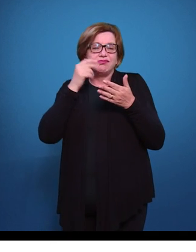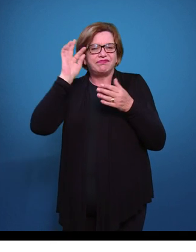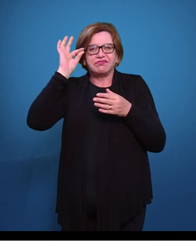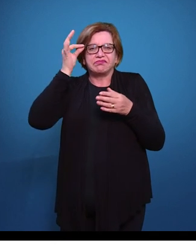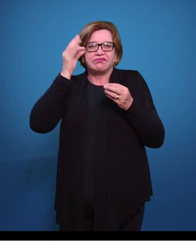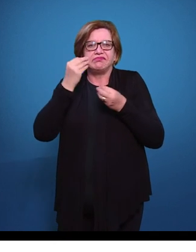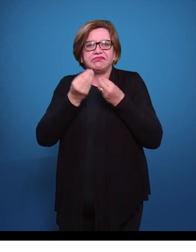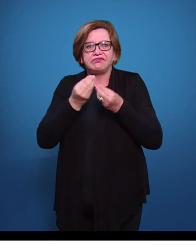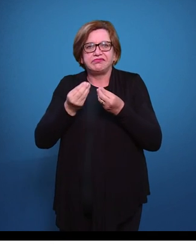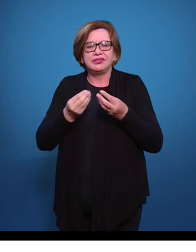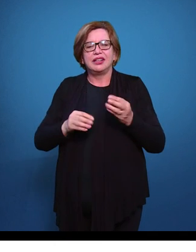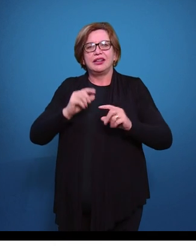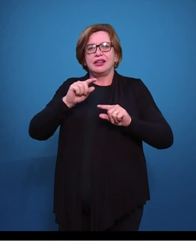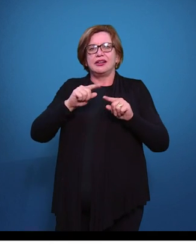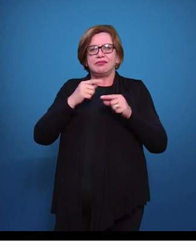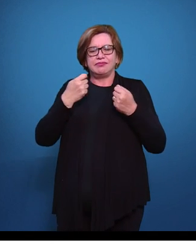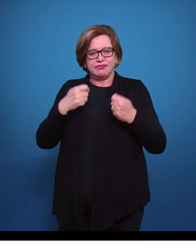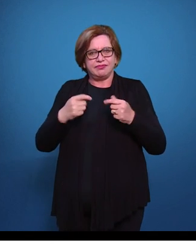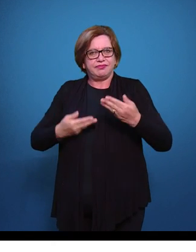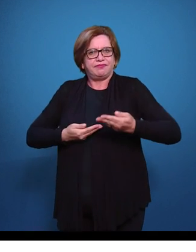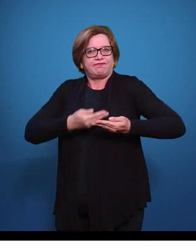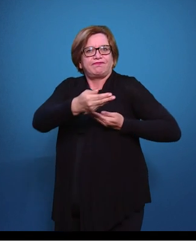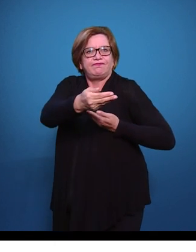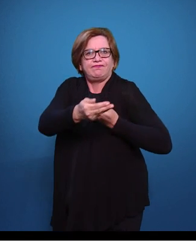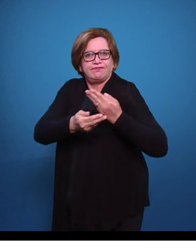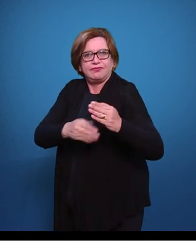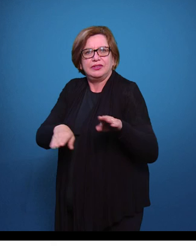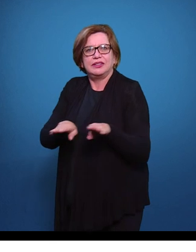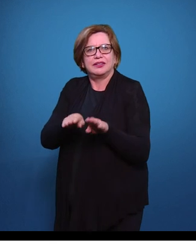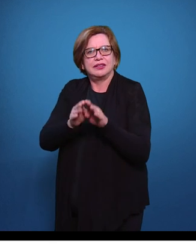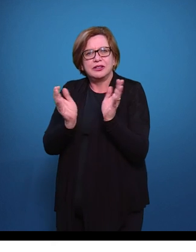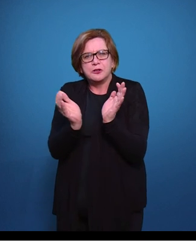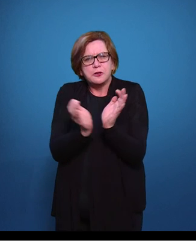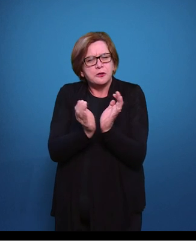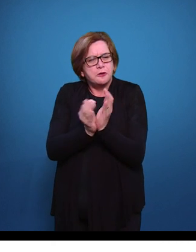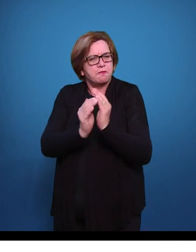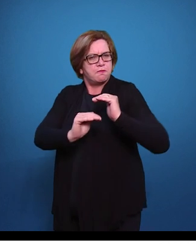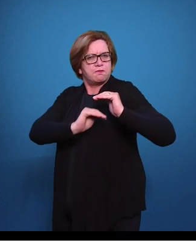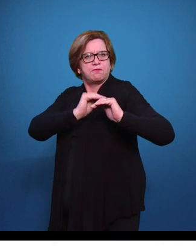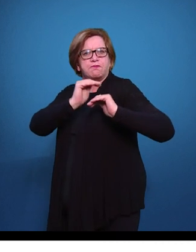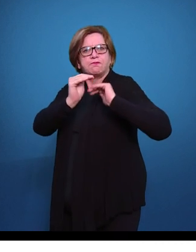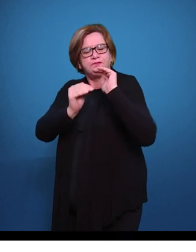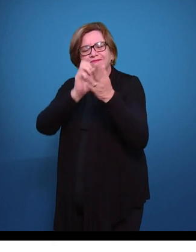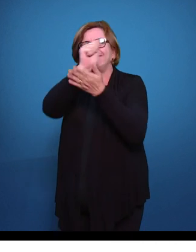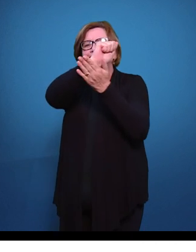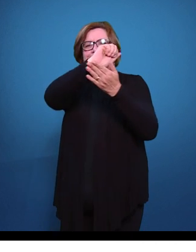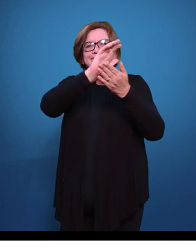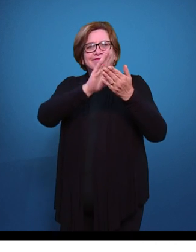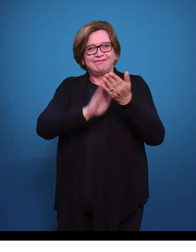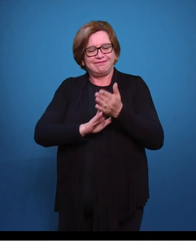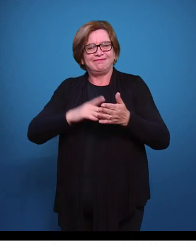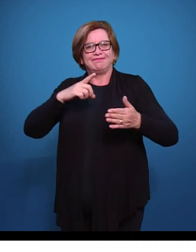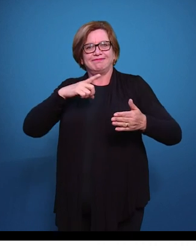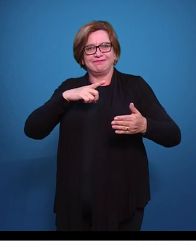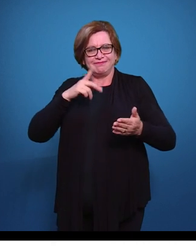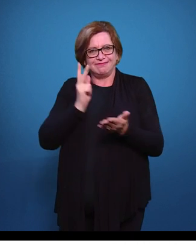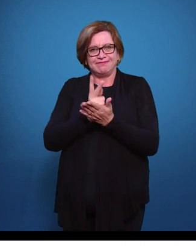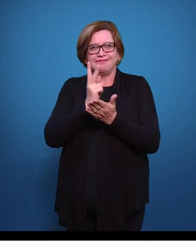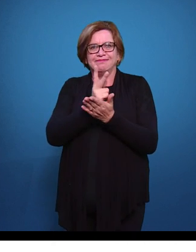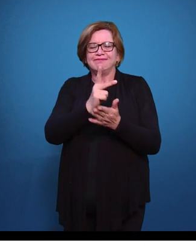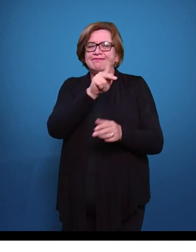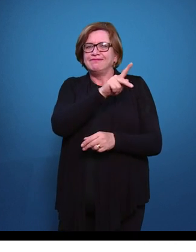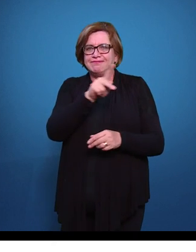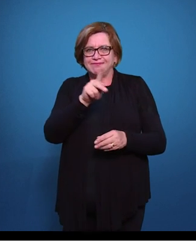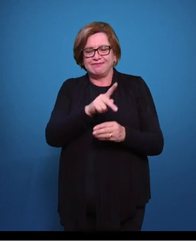solicitados então a interação a construção coletiva do conhecimento através das atividades propostas por cada professor